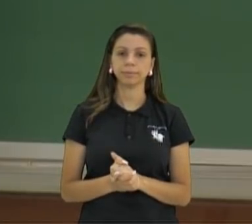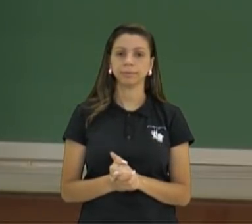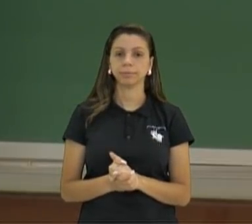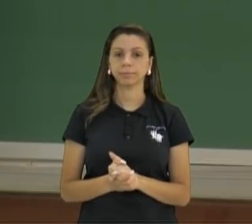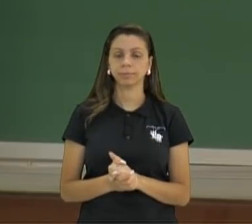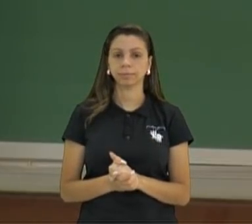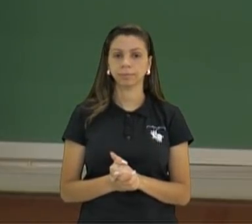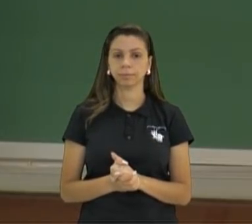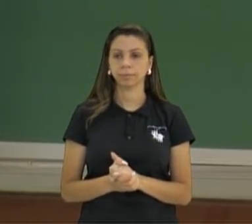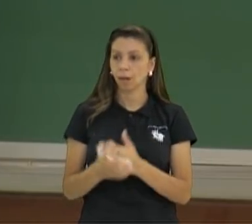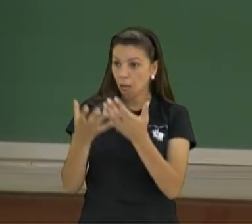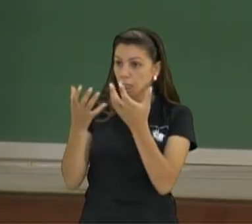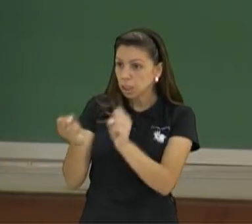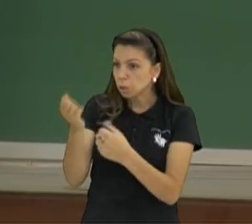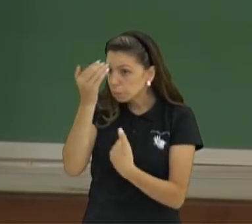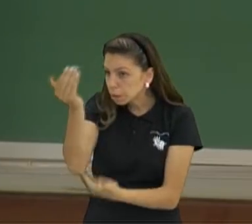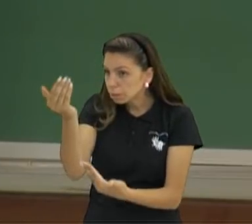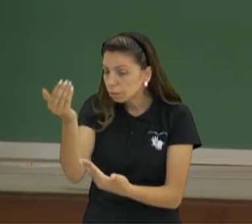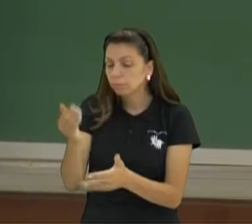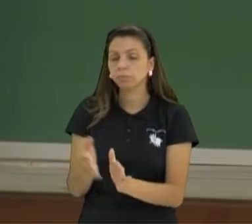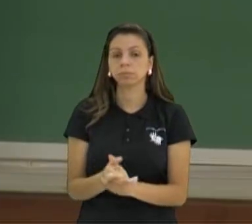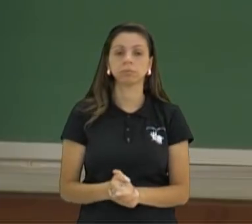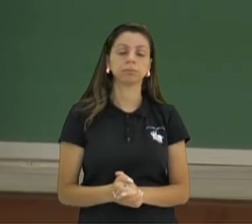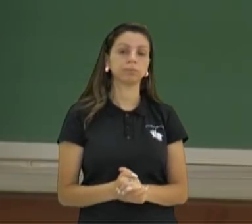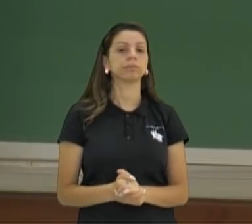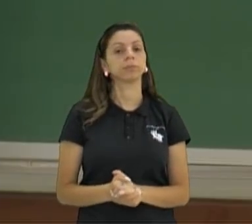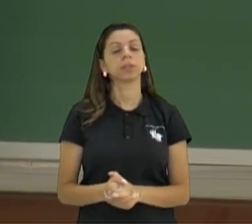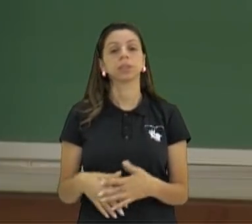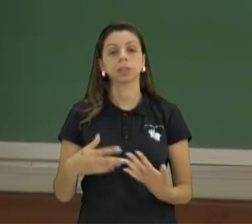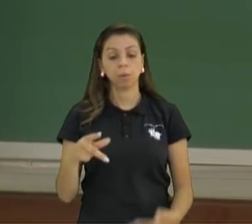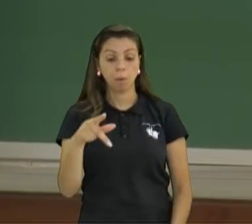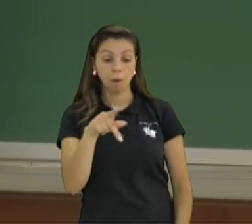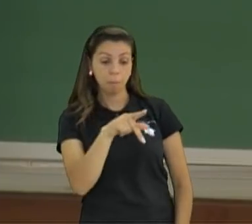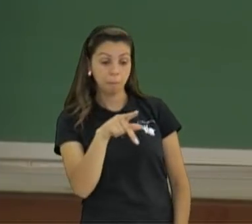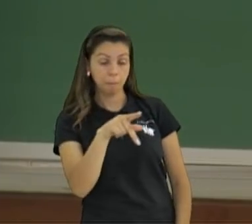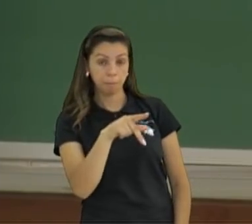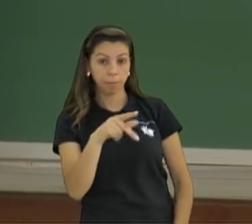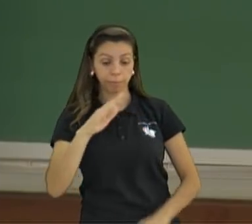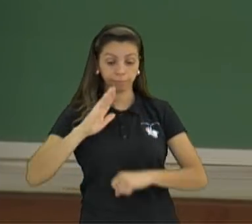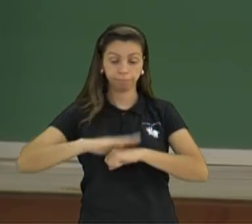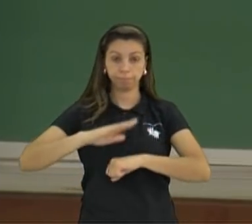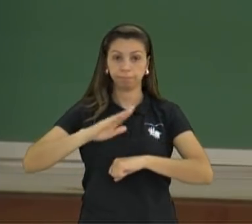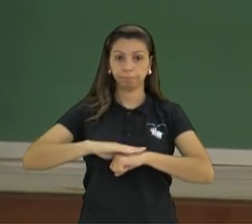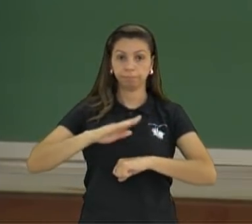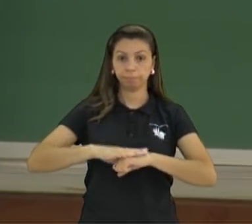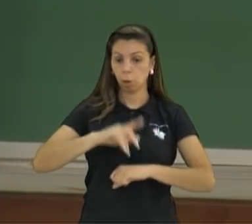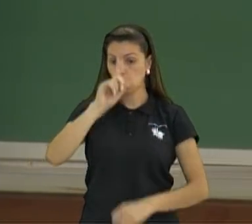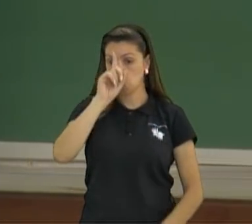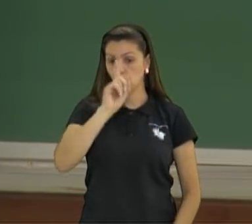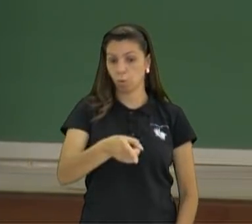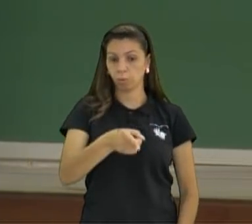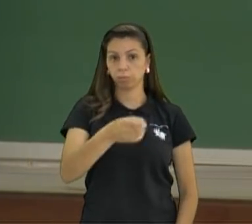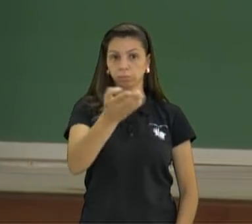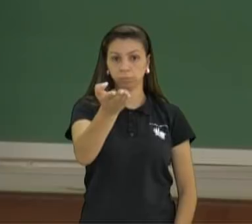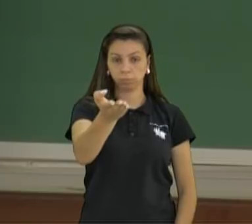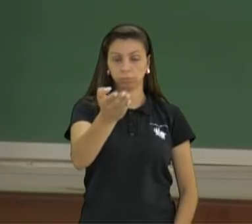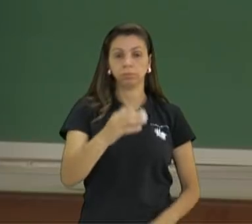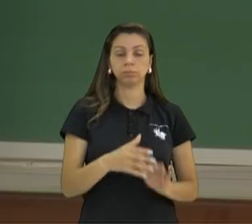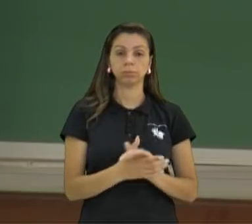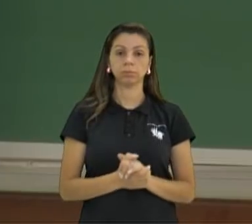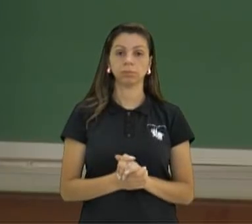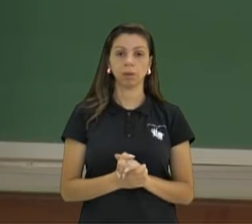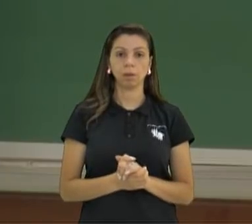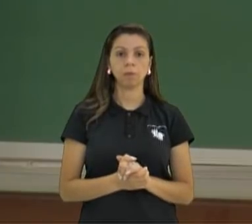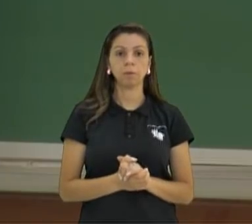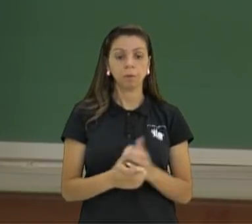aceito, obrigada. Vamos dizer... que a professora Gláucia dá uma ordem para você. Você